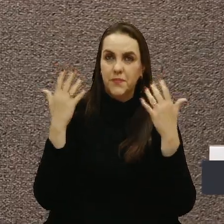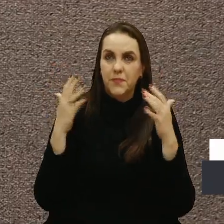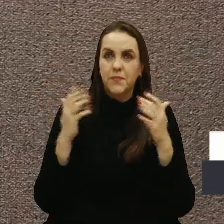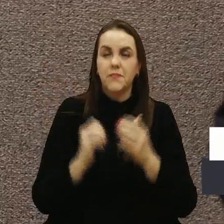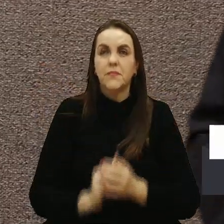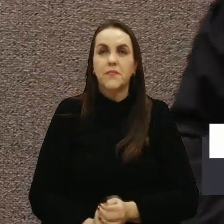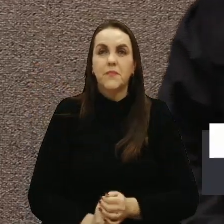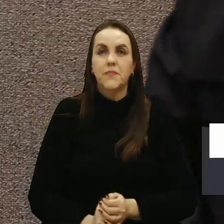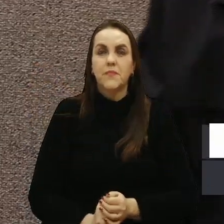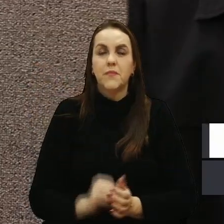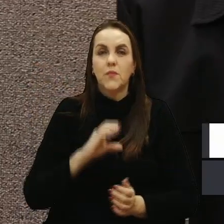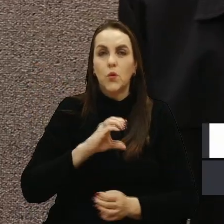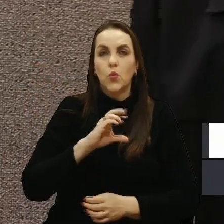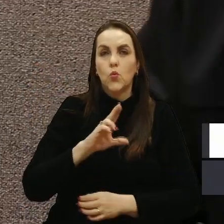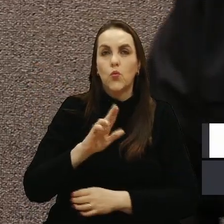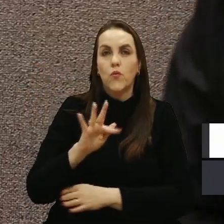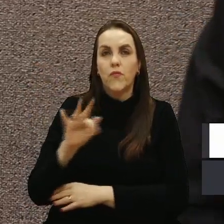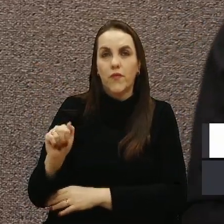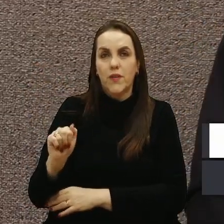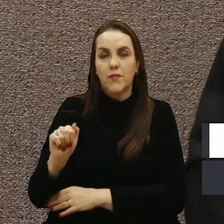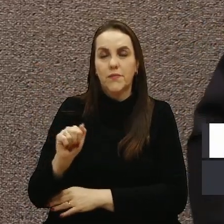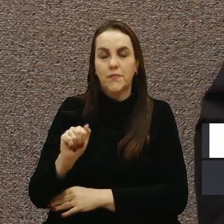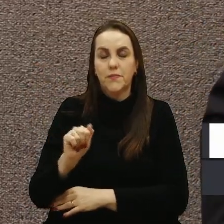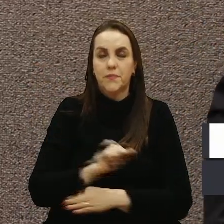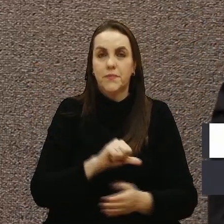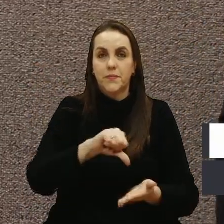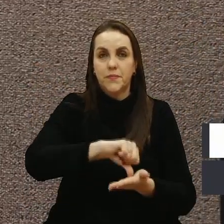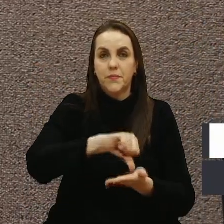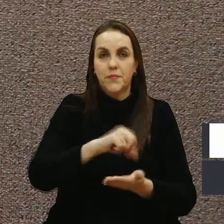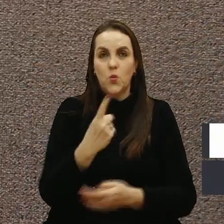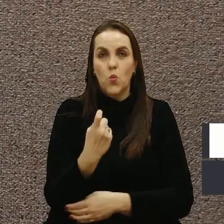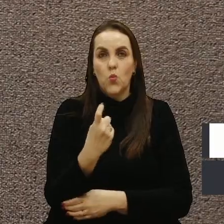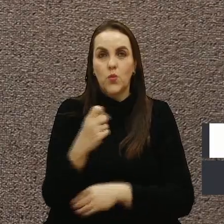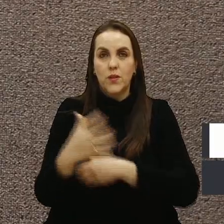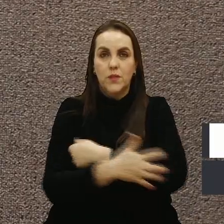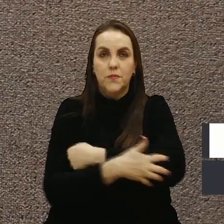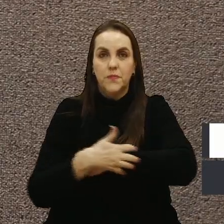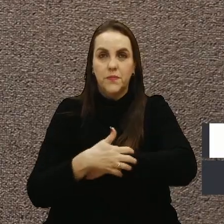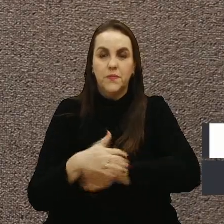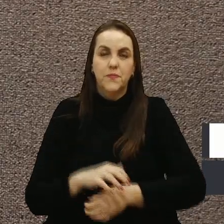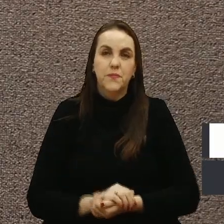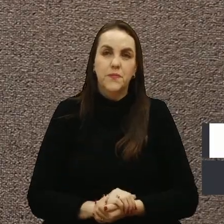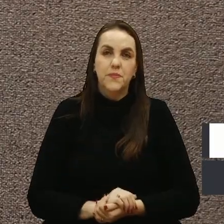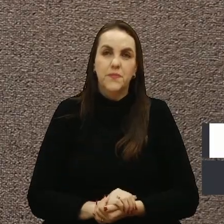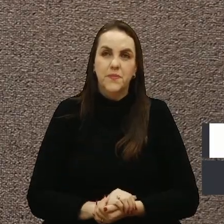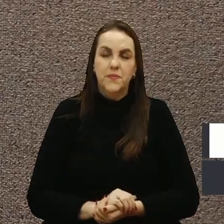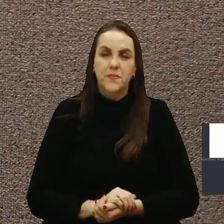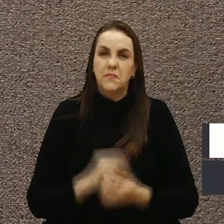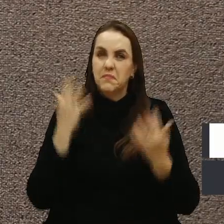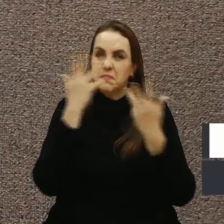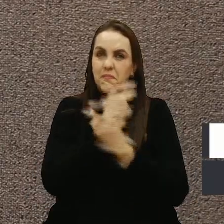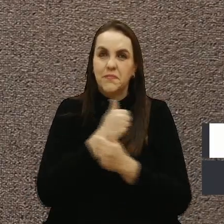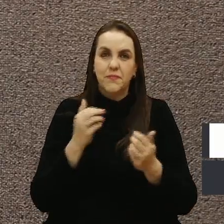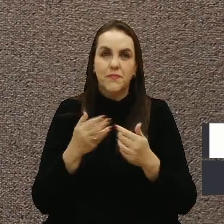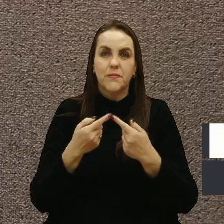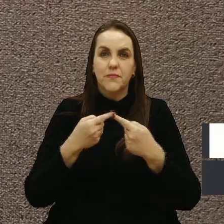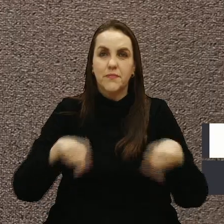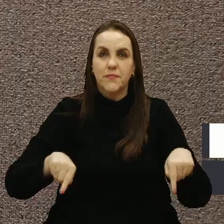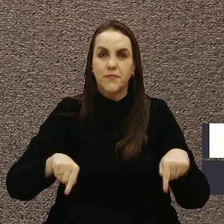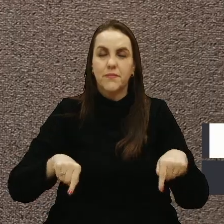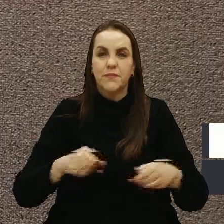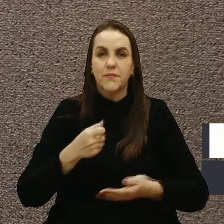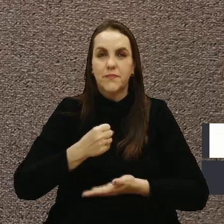parabenizar a CUFA, Central Única das Favelas. Belíssima abertura da Taça das